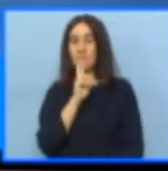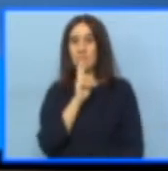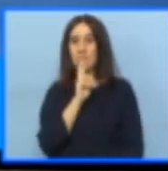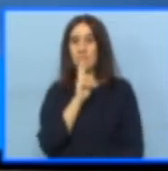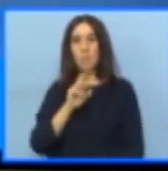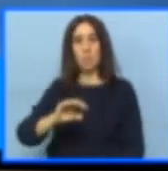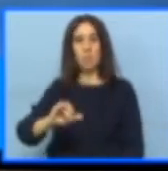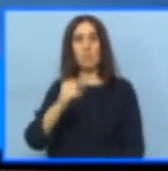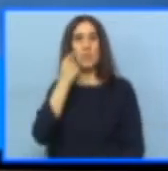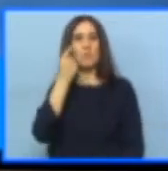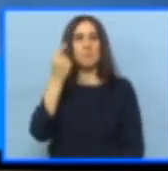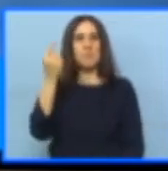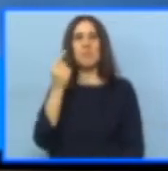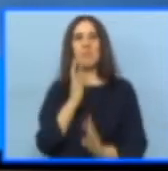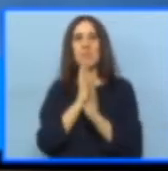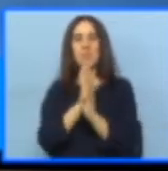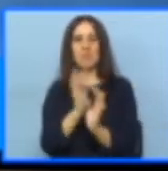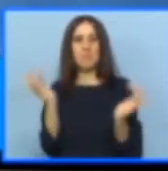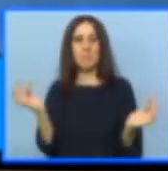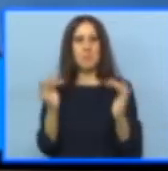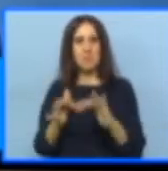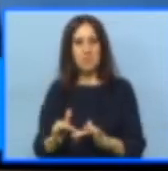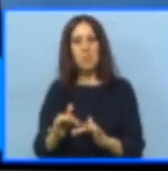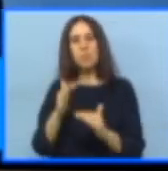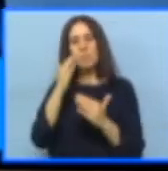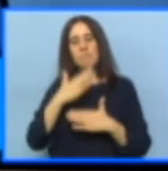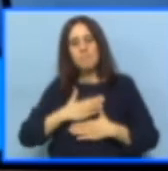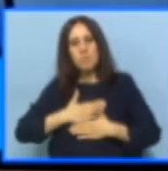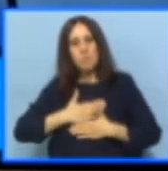como lugar especial de peregrinação e de devoção.